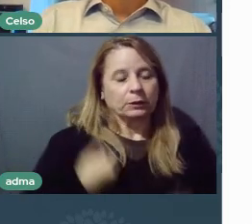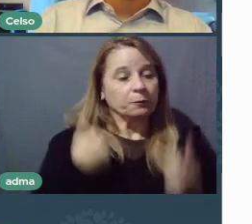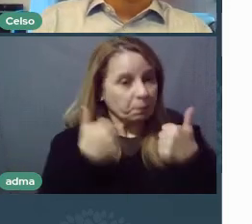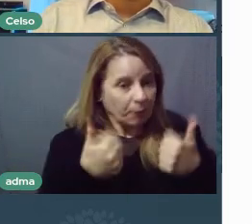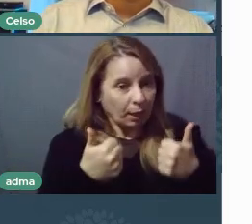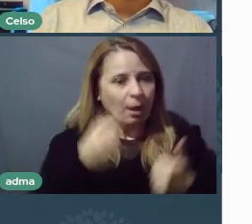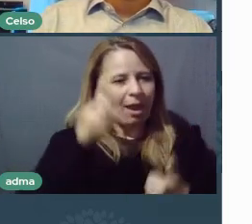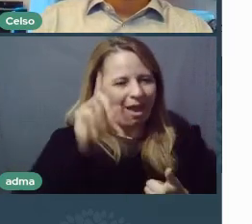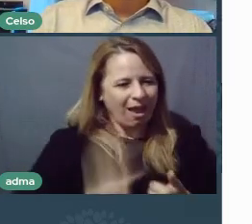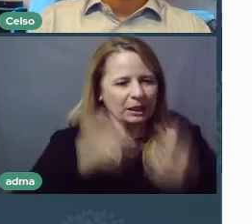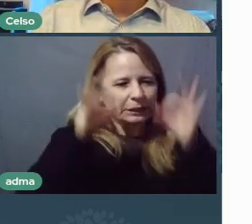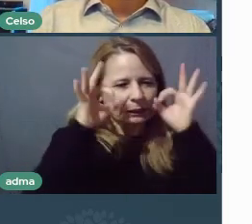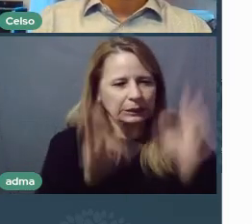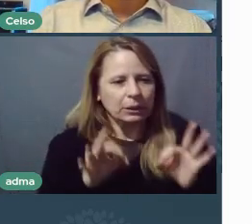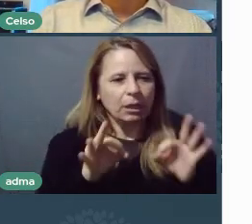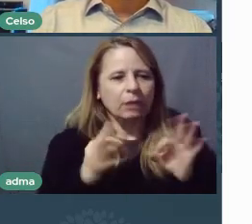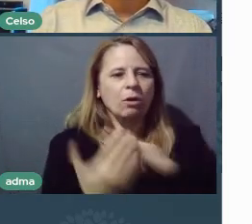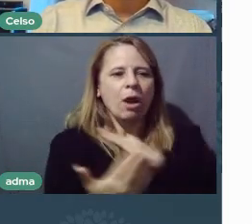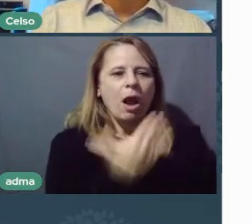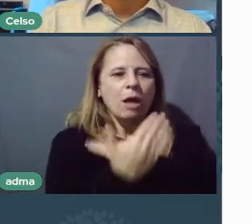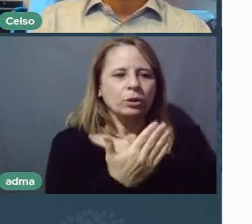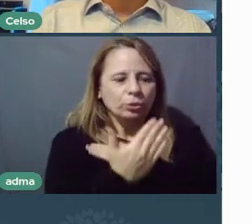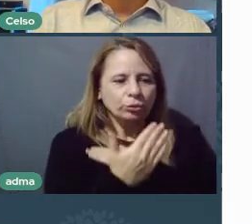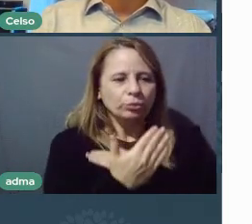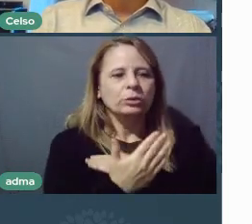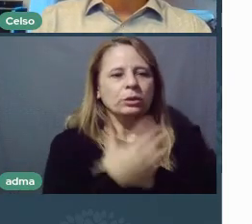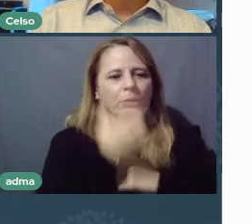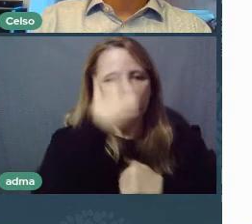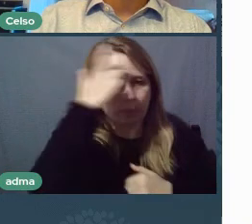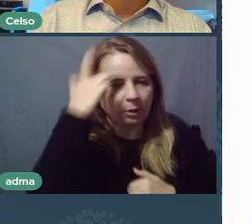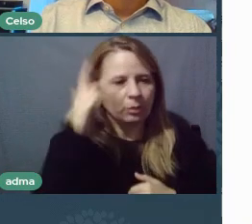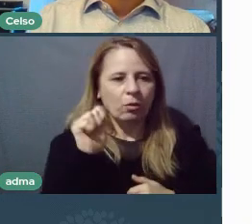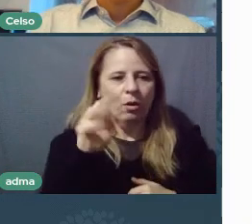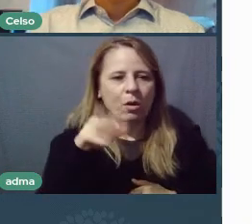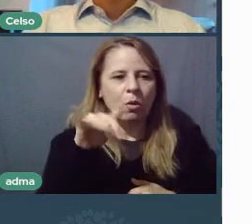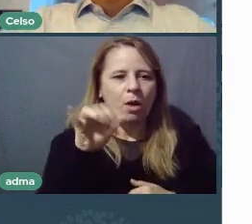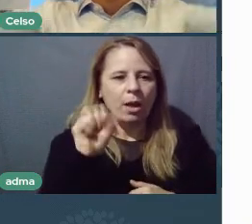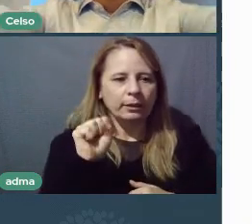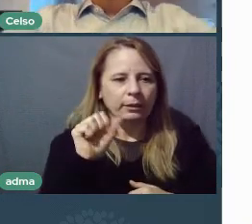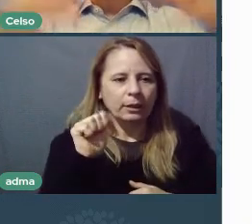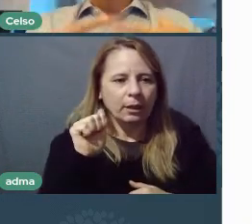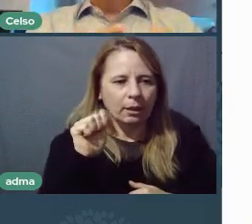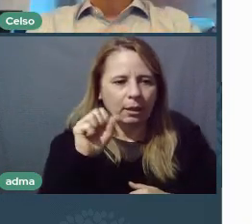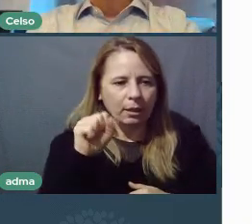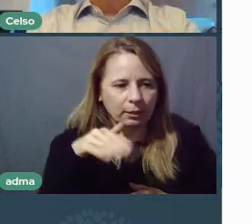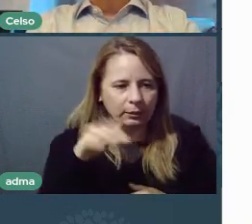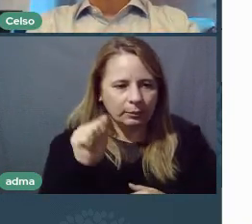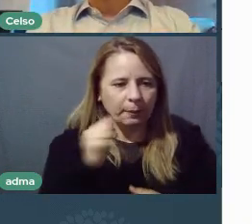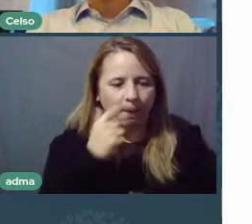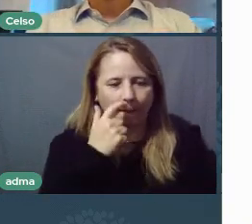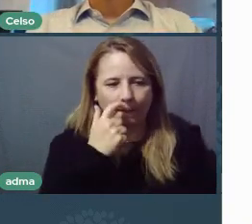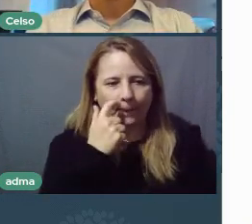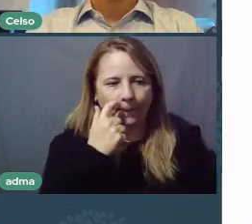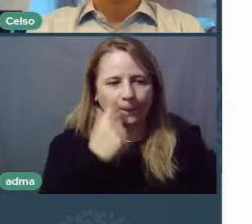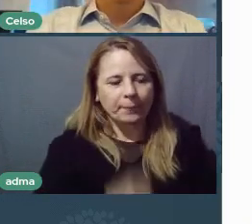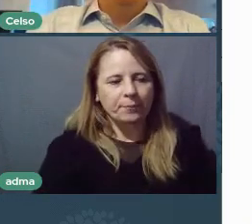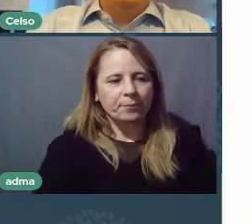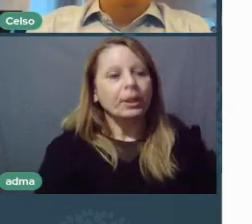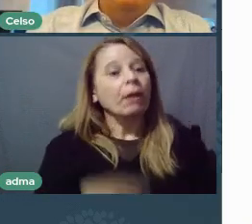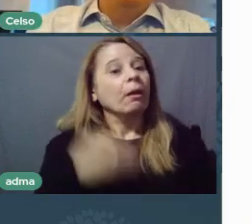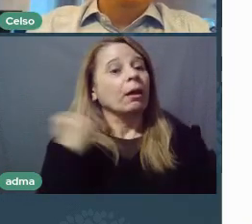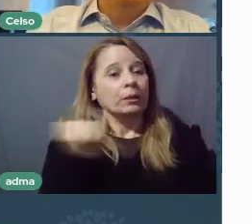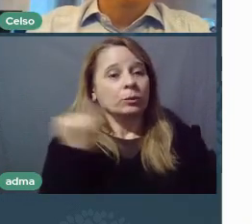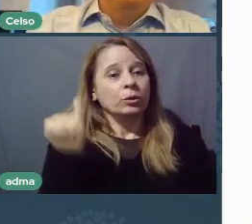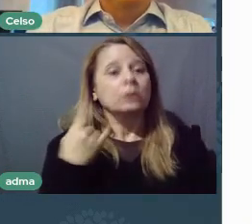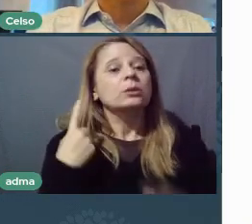determinante para fazer para as pessoas com asma, né? Aqui é uma coisa muito importante, porque